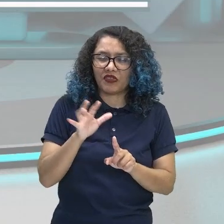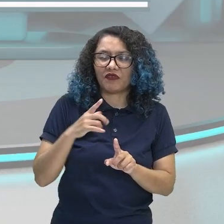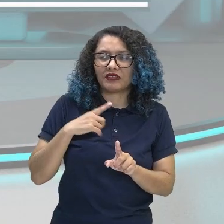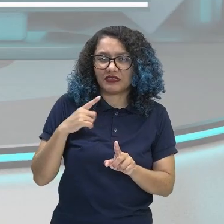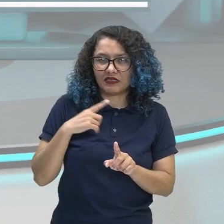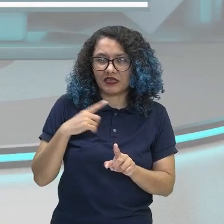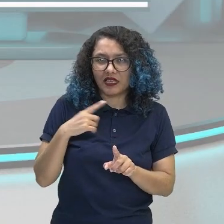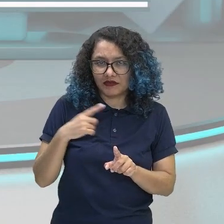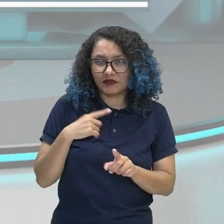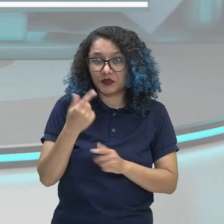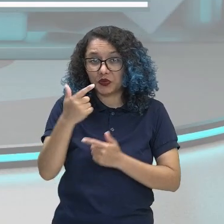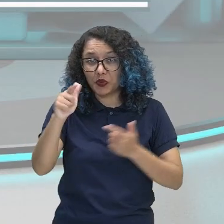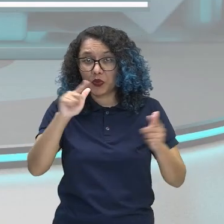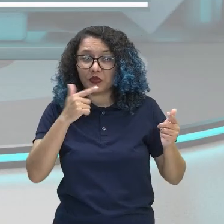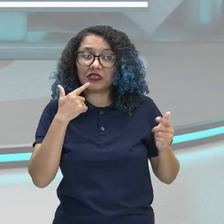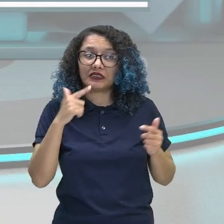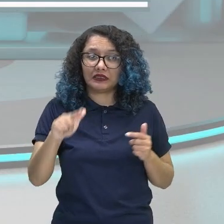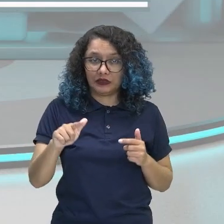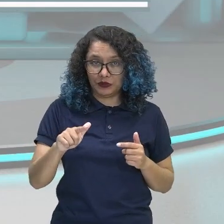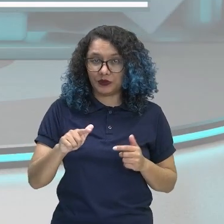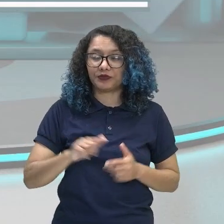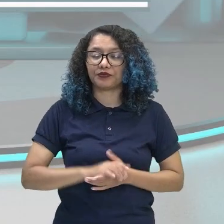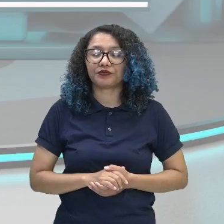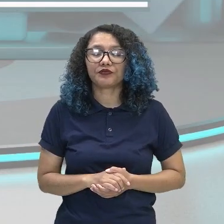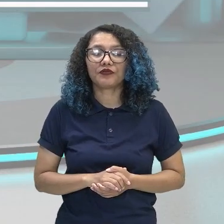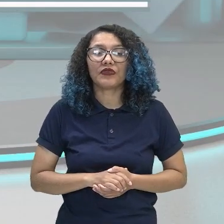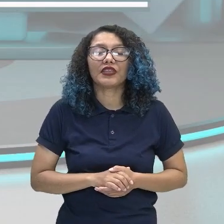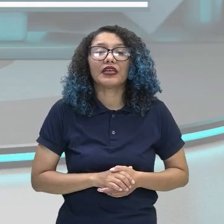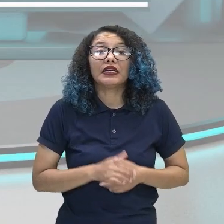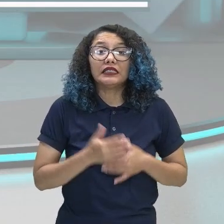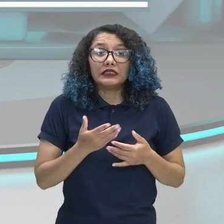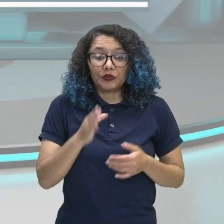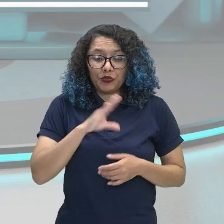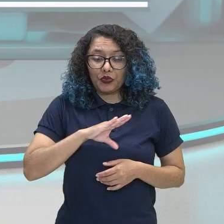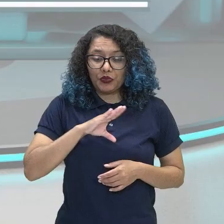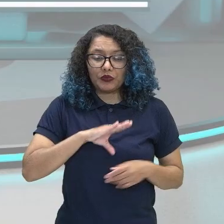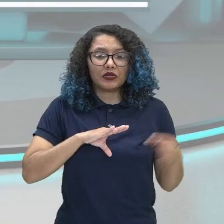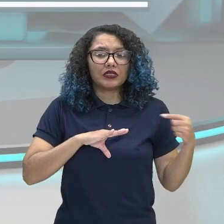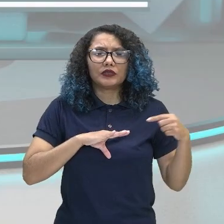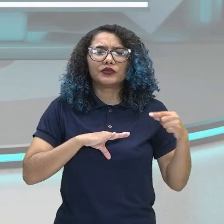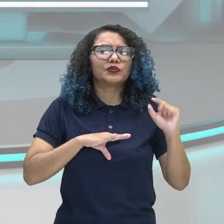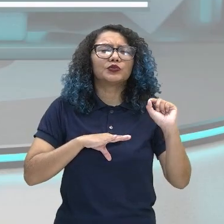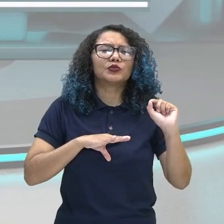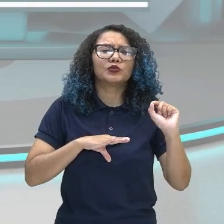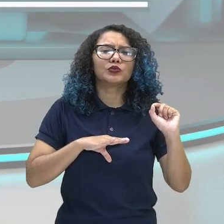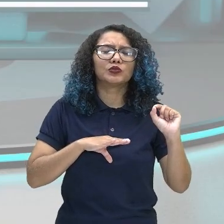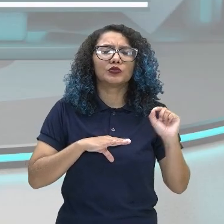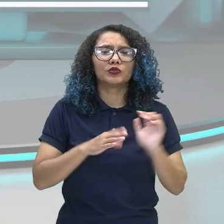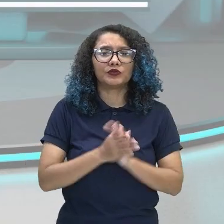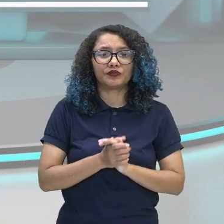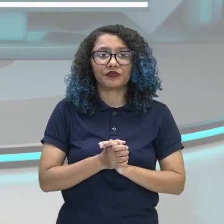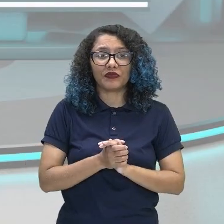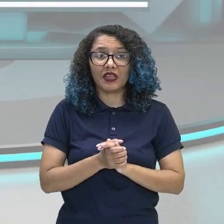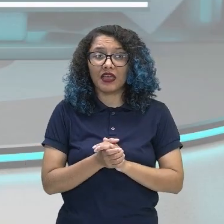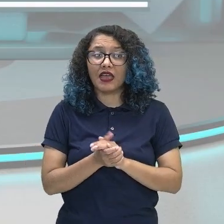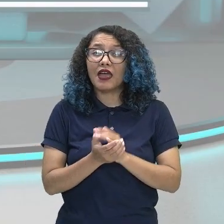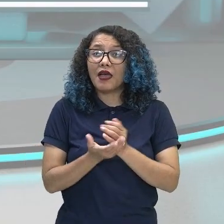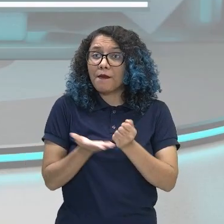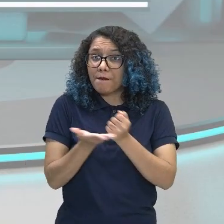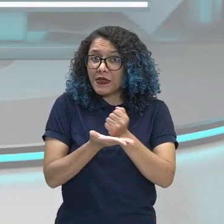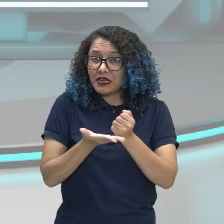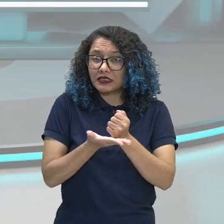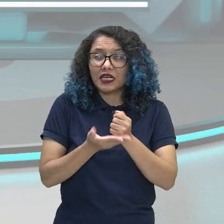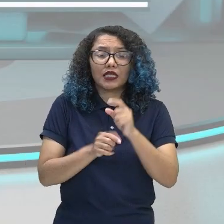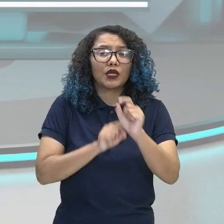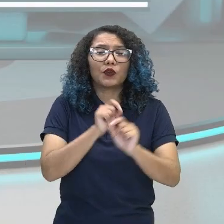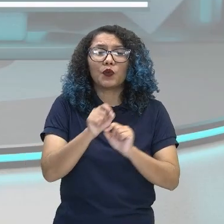outras línguas. Lembrando que a língua portuguesa, ela deriva, se origina no latim